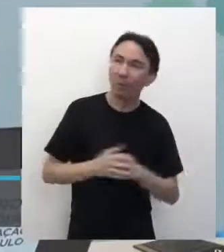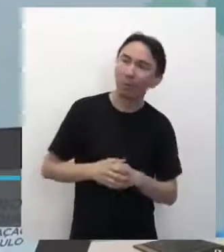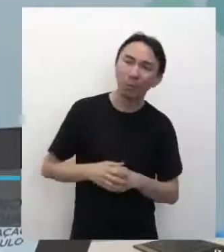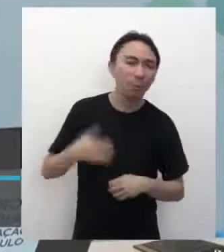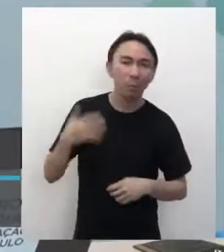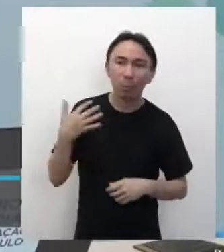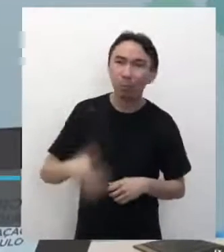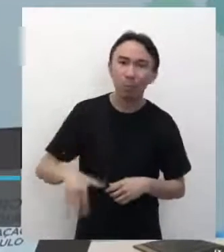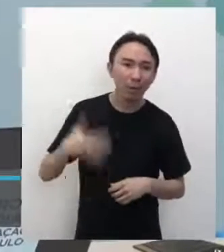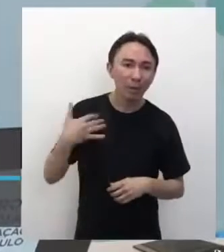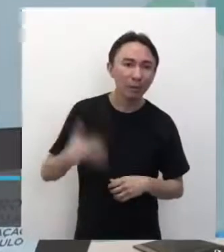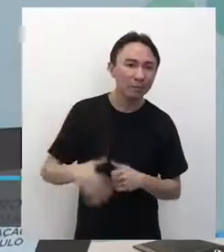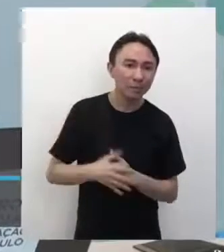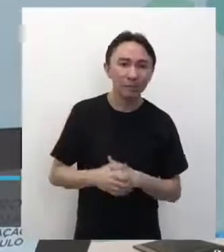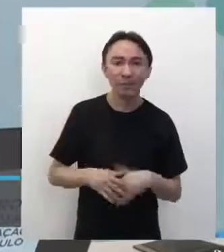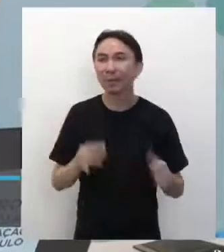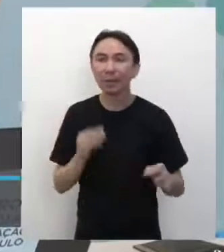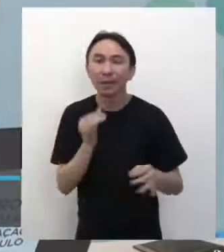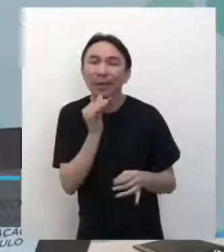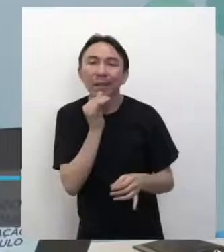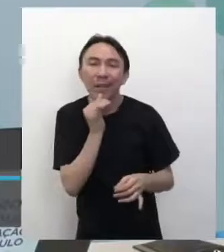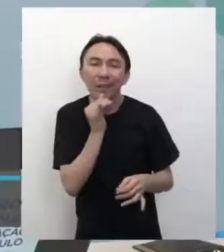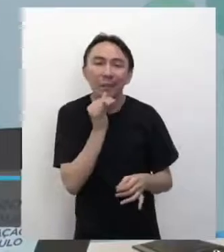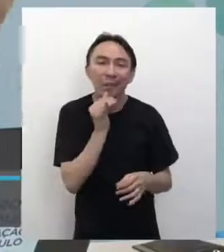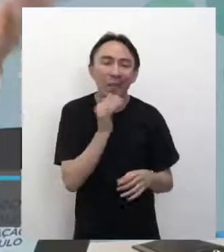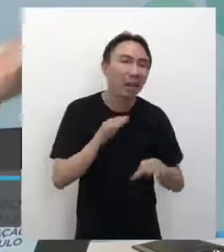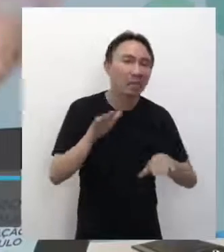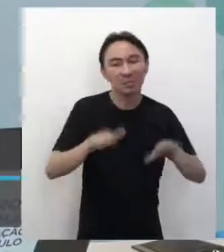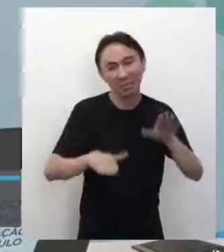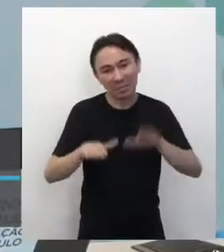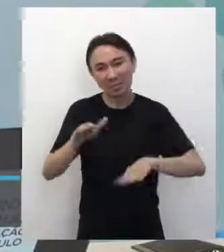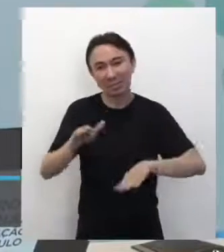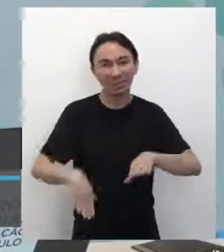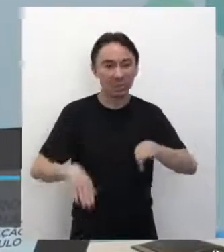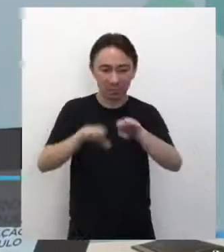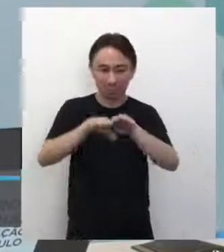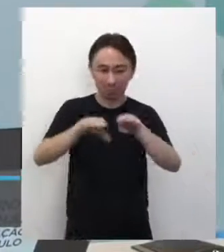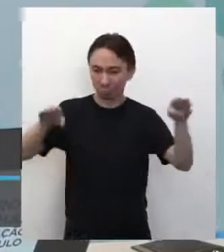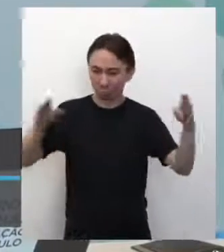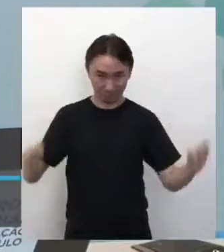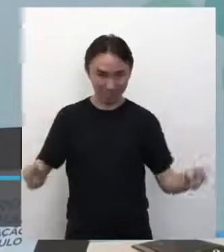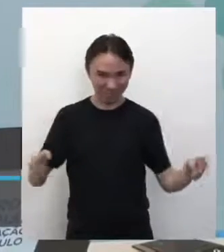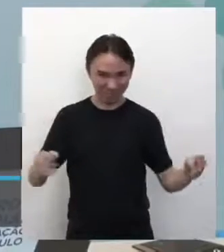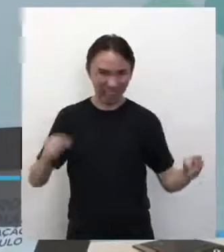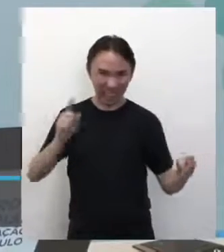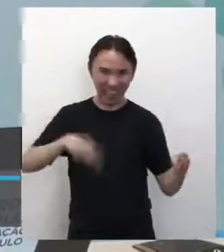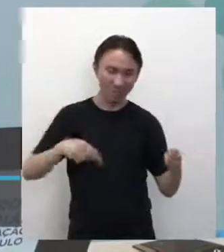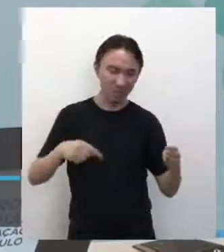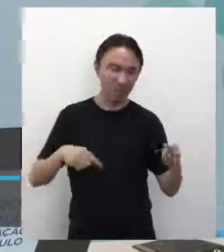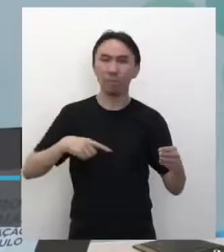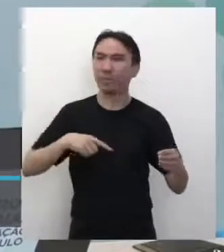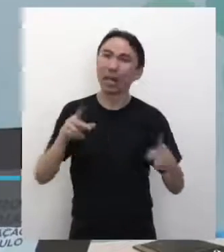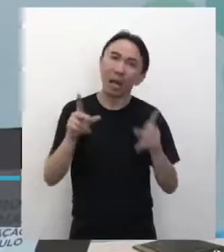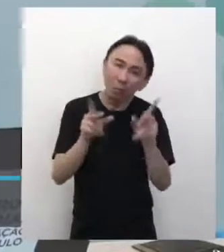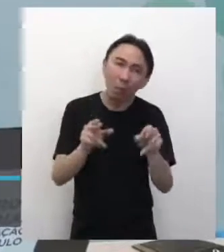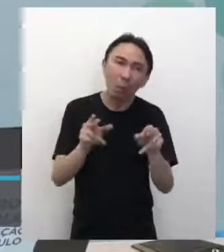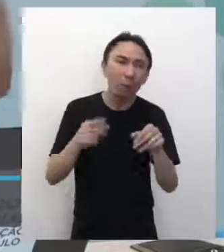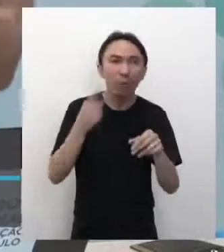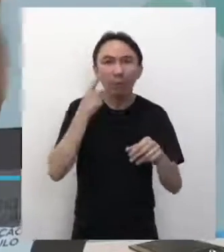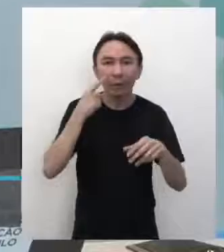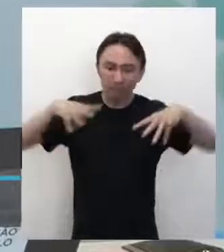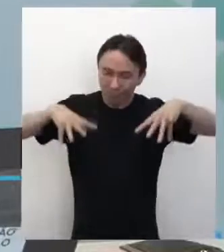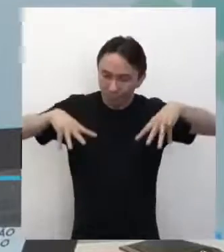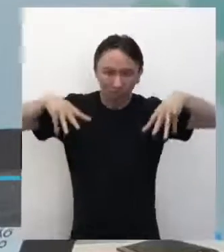legal. Então, por exemplo, às vezes o palco, que era o caminhão, virava, por exemplo, tipo um castelinho. Aí depois eles mudavam